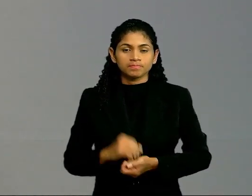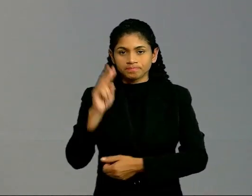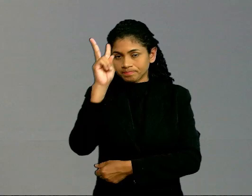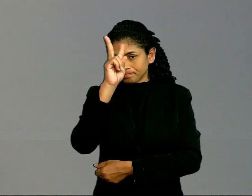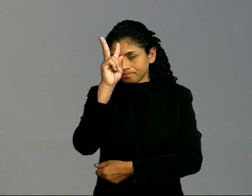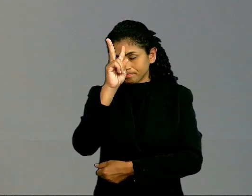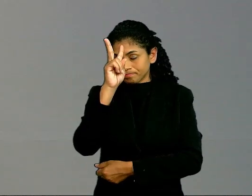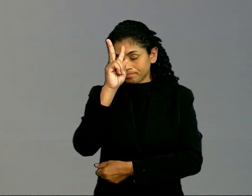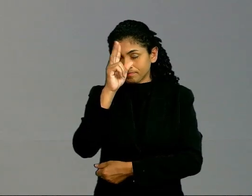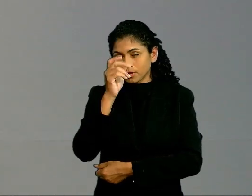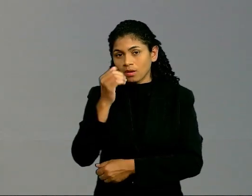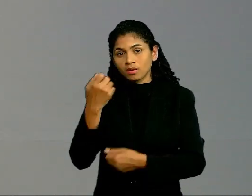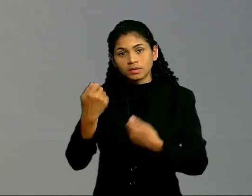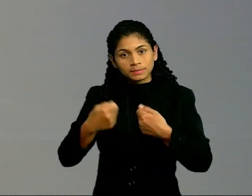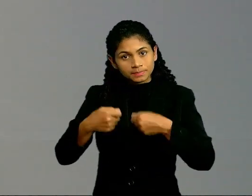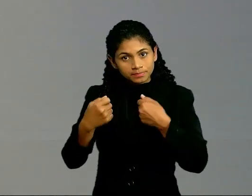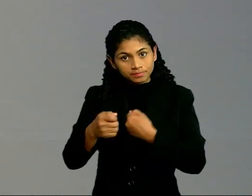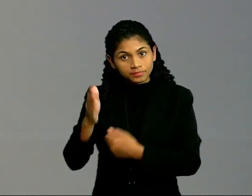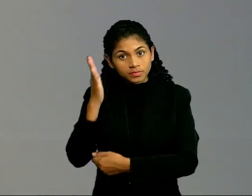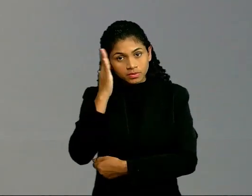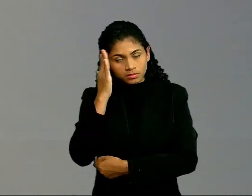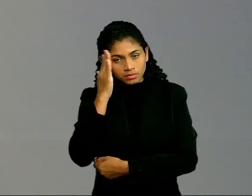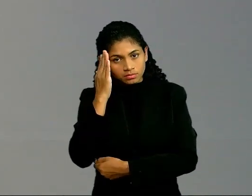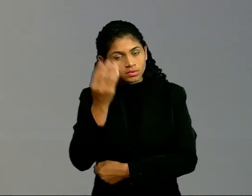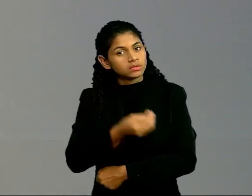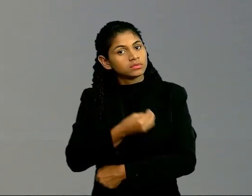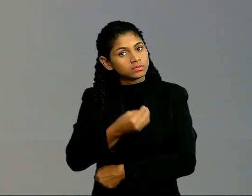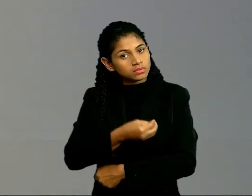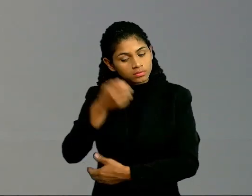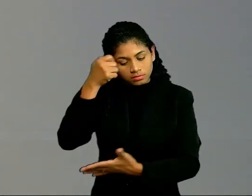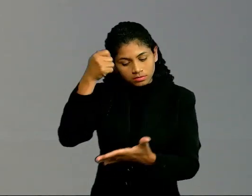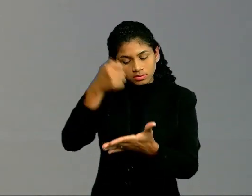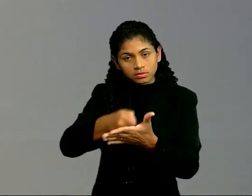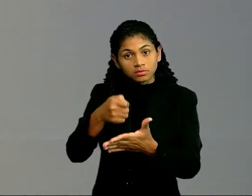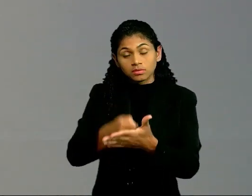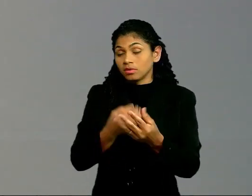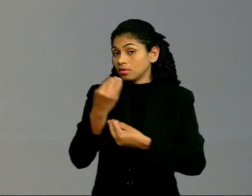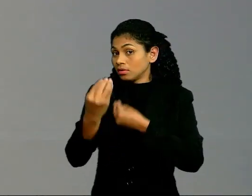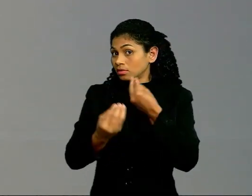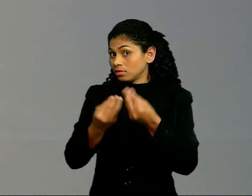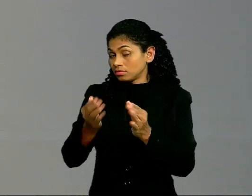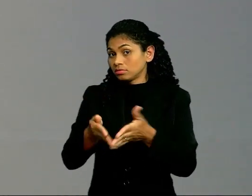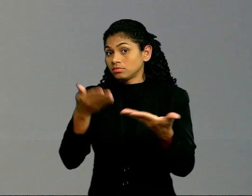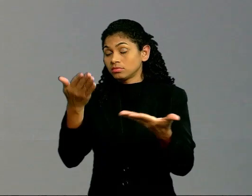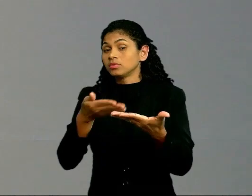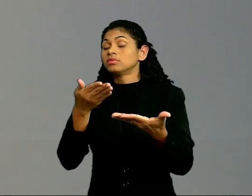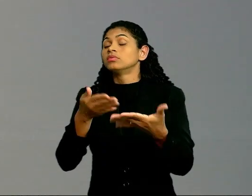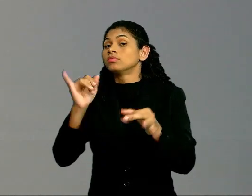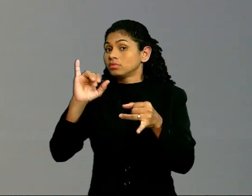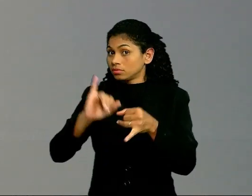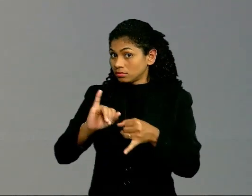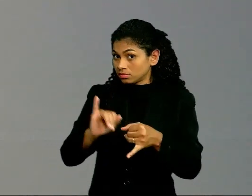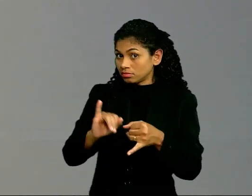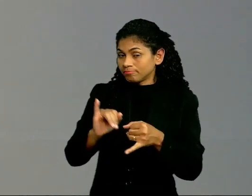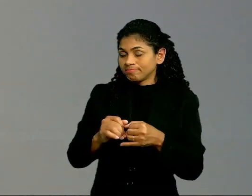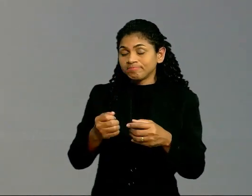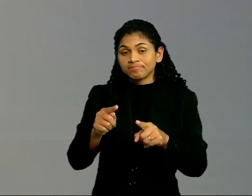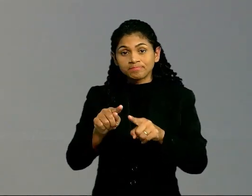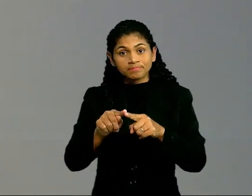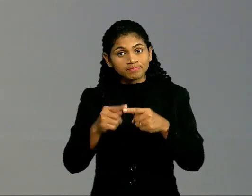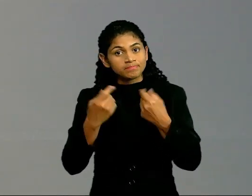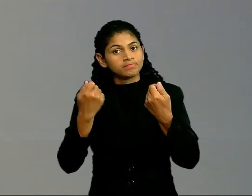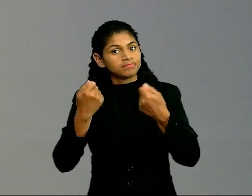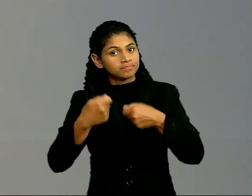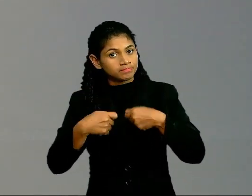Lembrando que eu preciso saber da vida da autora, o meio, como essa obra foi produzida, mas eu preciso também ter algum conhecimento